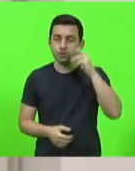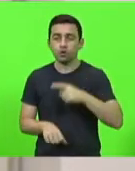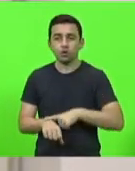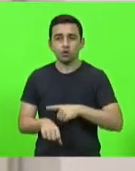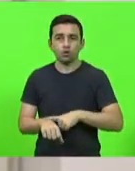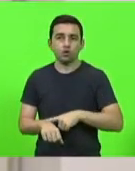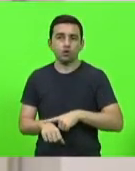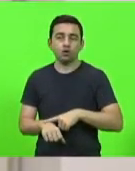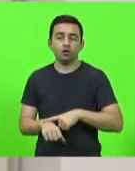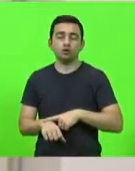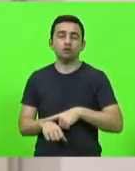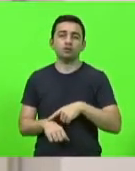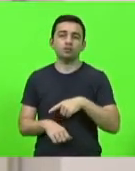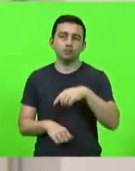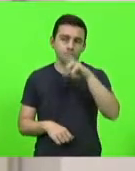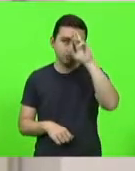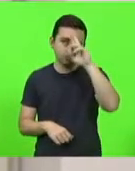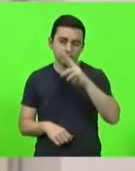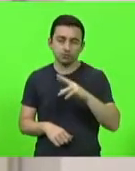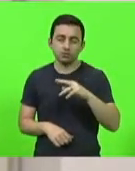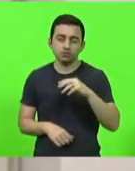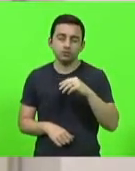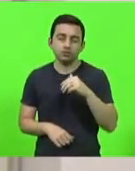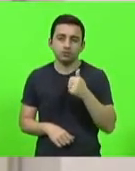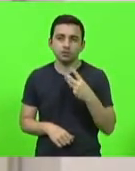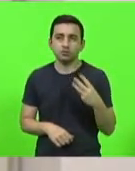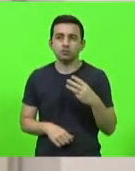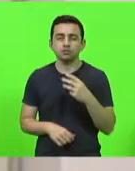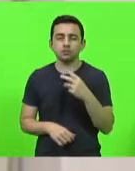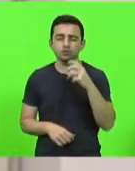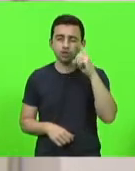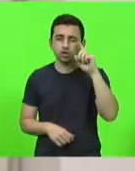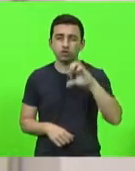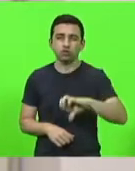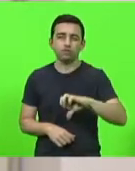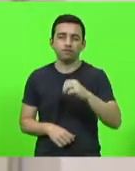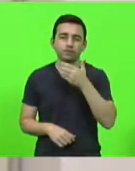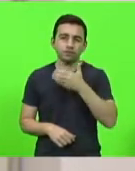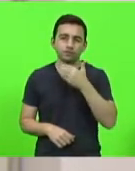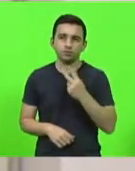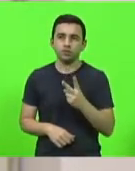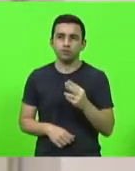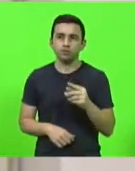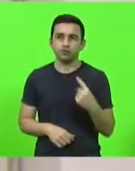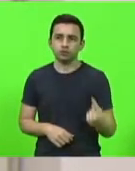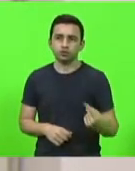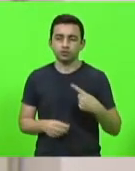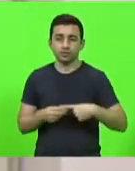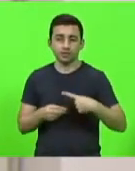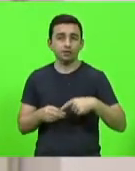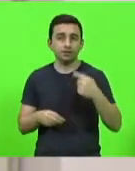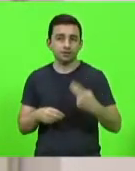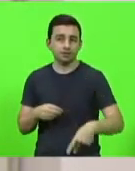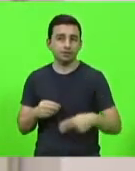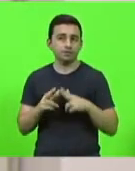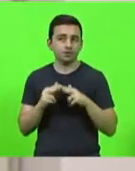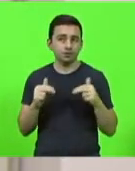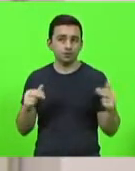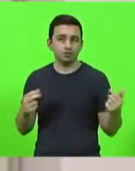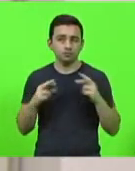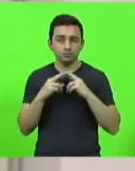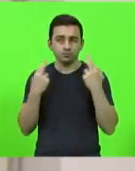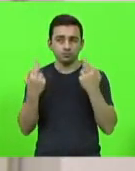horas e 23 minutos do dia 9 de dezembro de 2021, nesta cidade de Florianópolis, reuniu-se a Assembleia